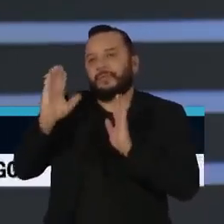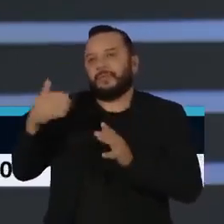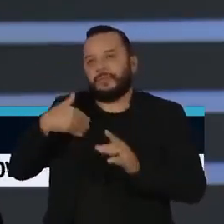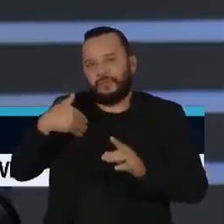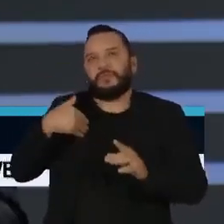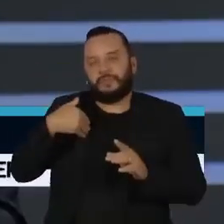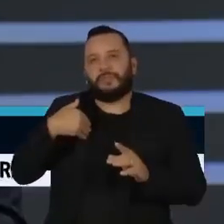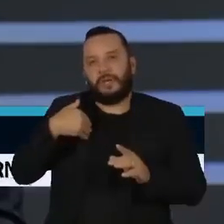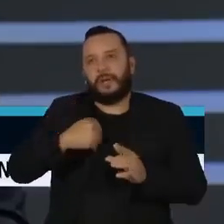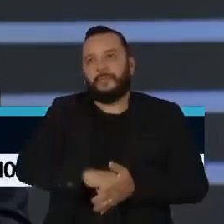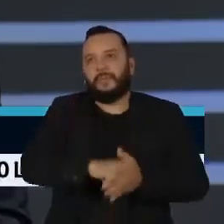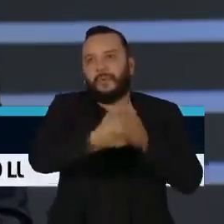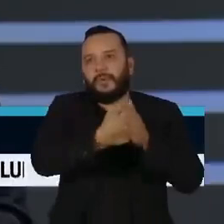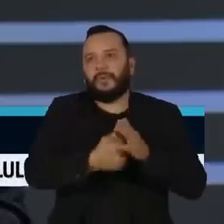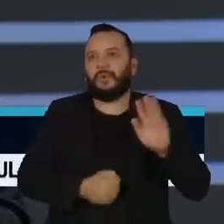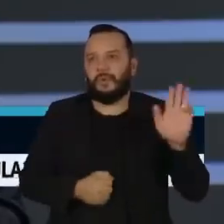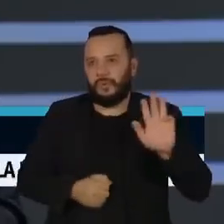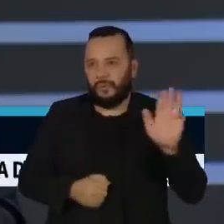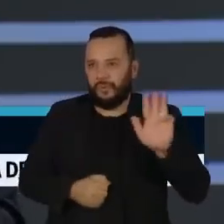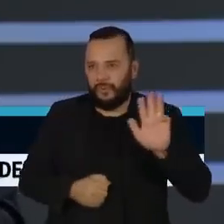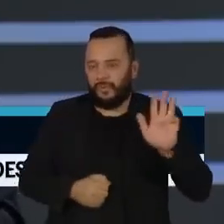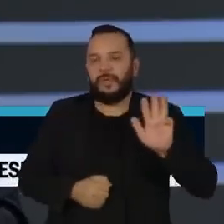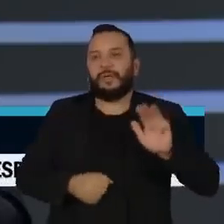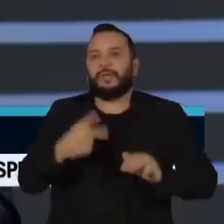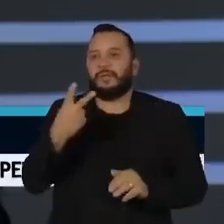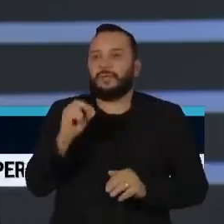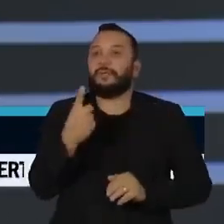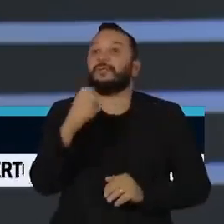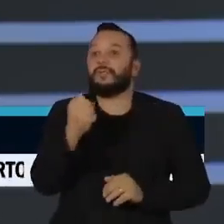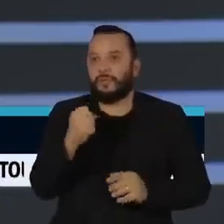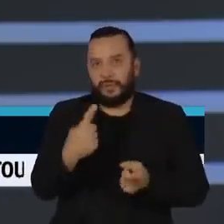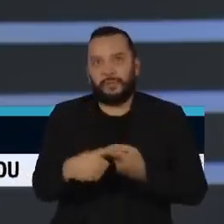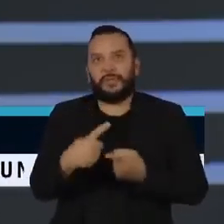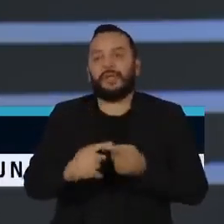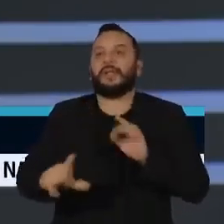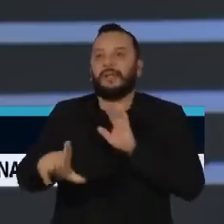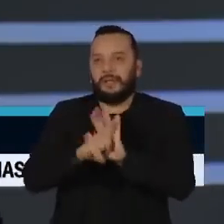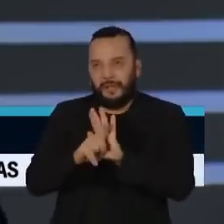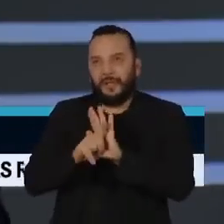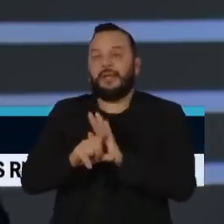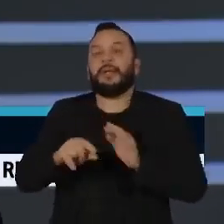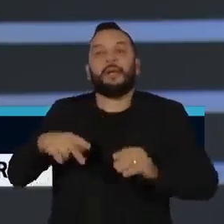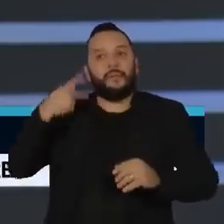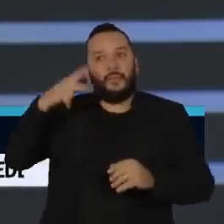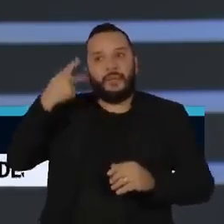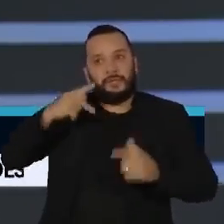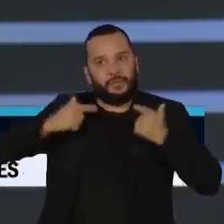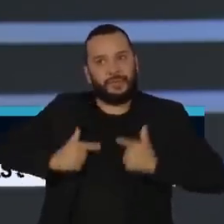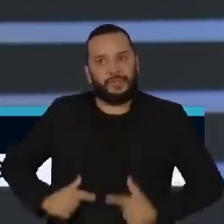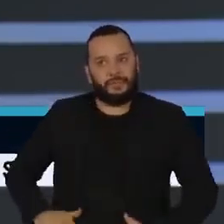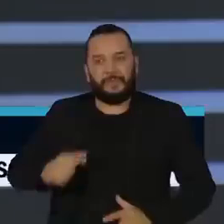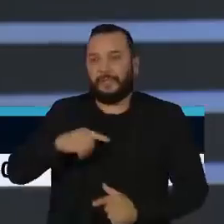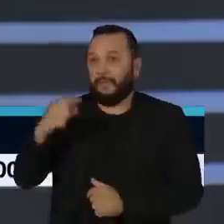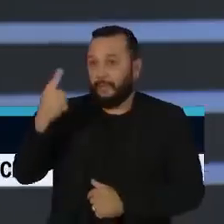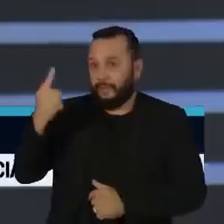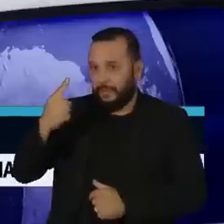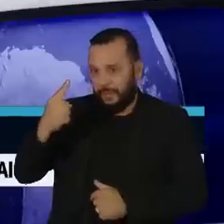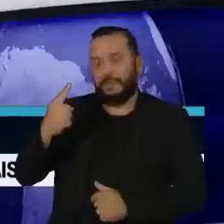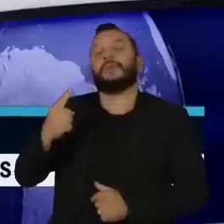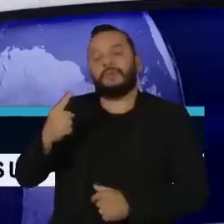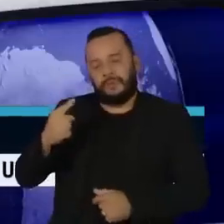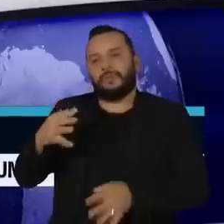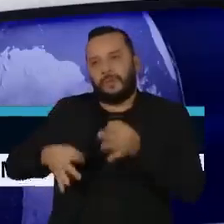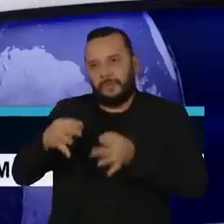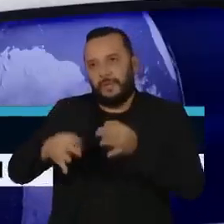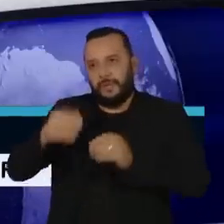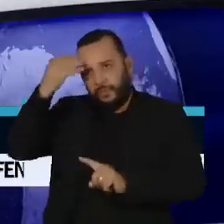das eleições de 2018 exatamente por conta do que da lei da ficha limpa houve uma condenação primeira instância depois uma condenação